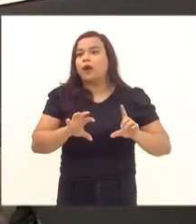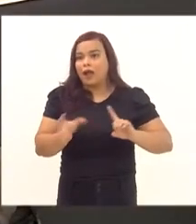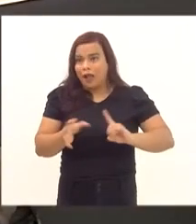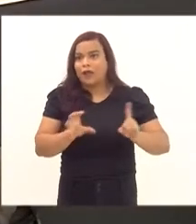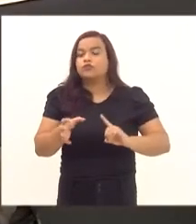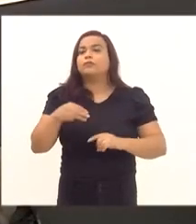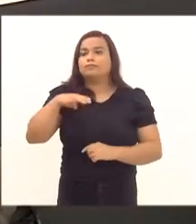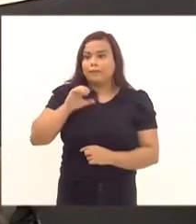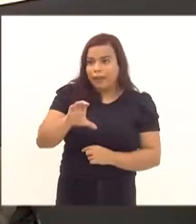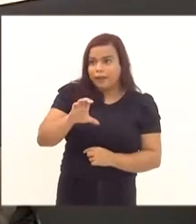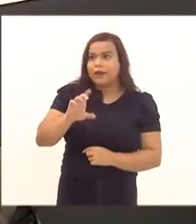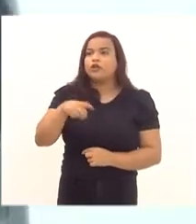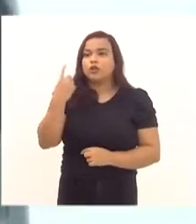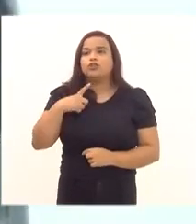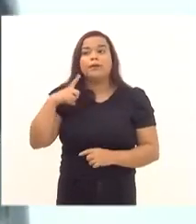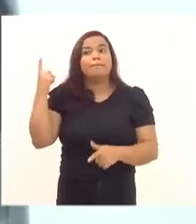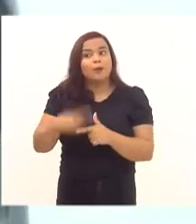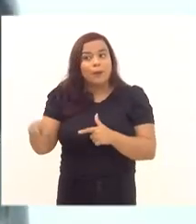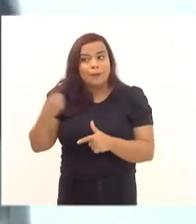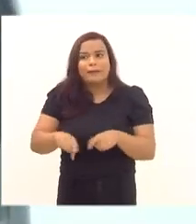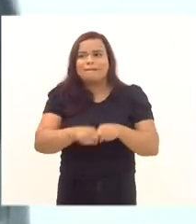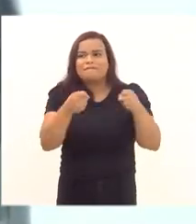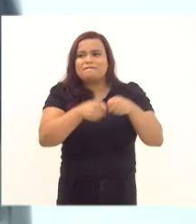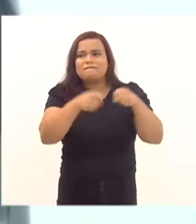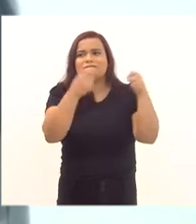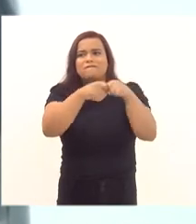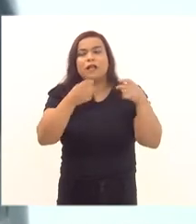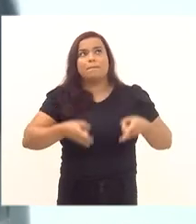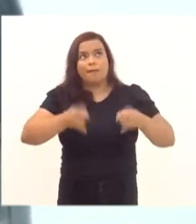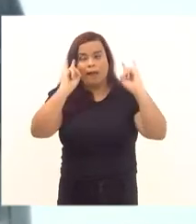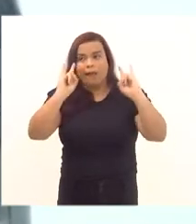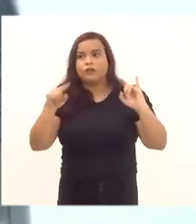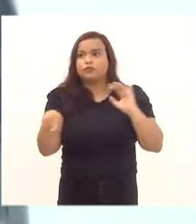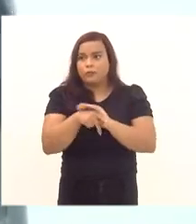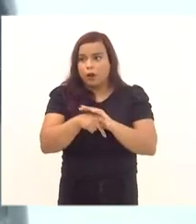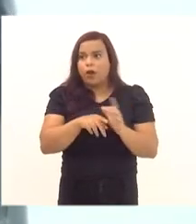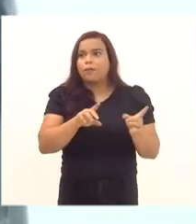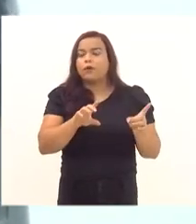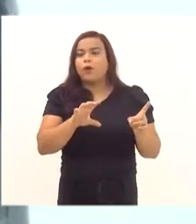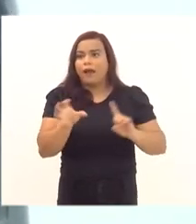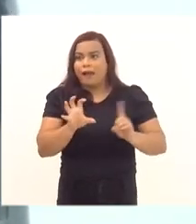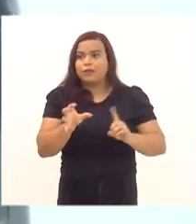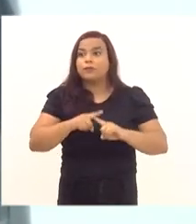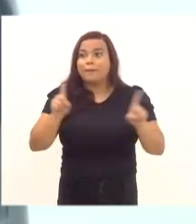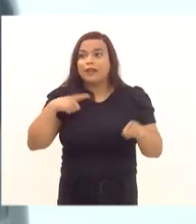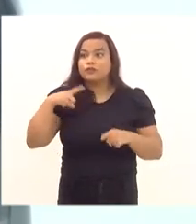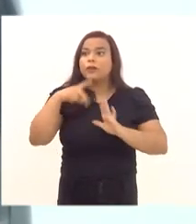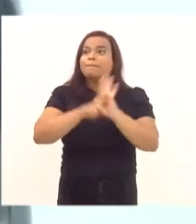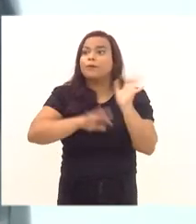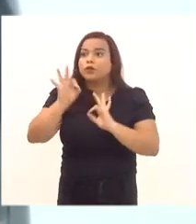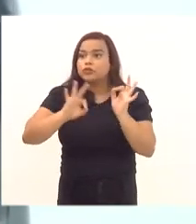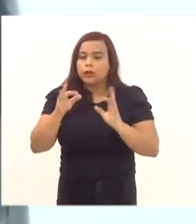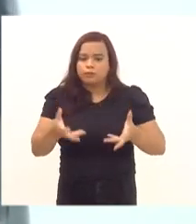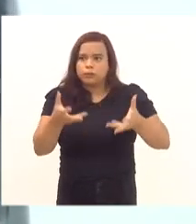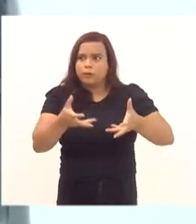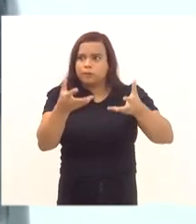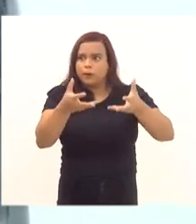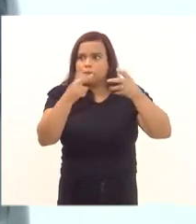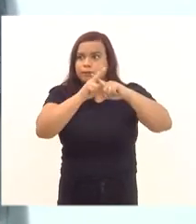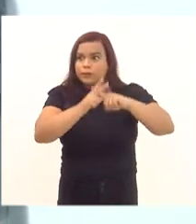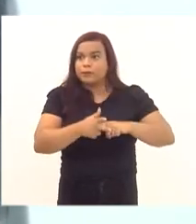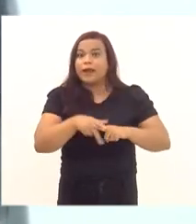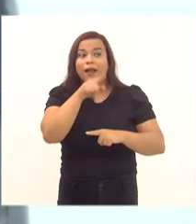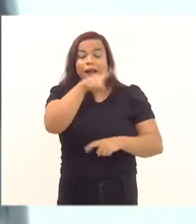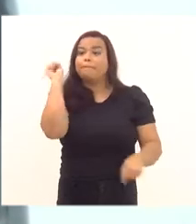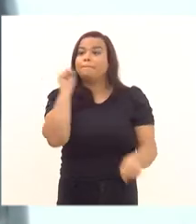na no prédio da Rádio MEC mais tinha projeto de restabelecimento dos estúdios projeto esse que foi